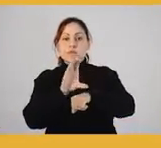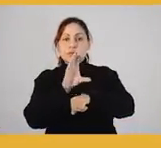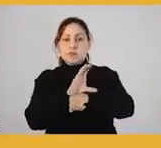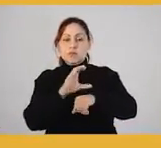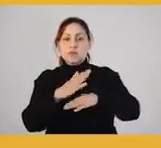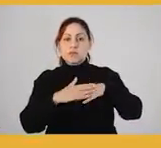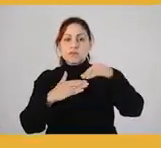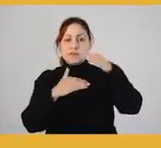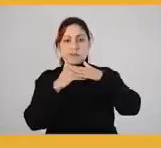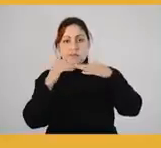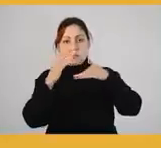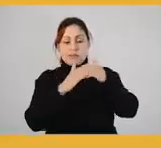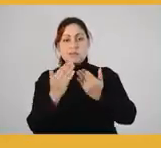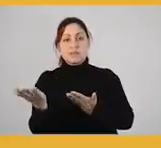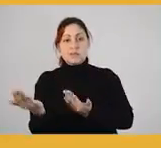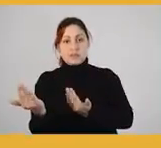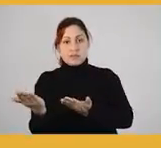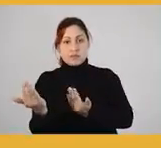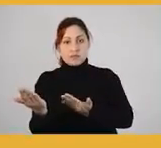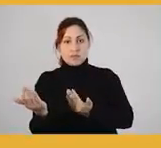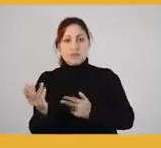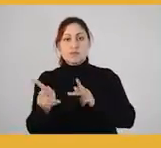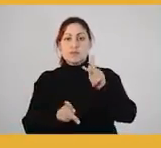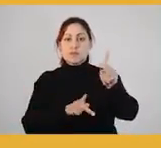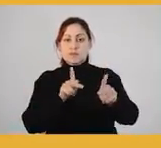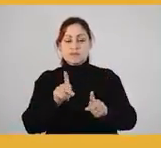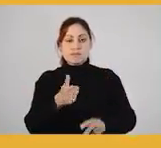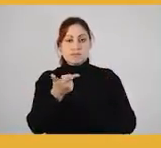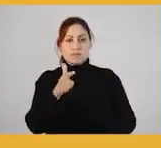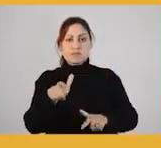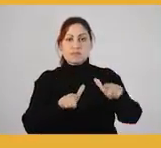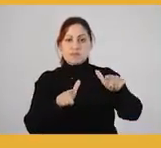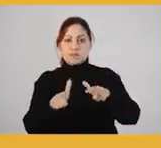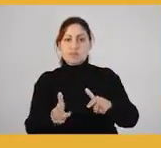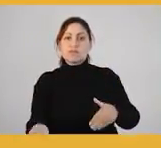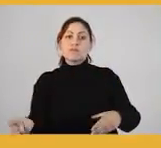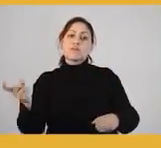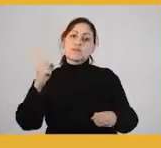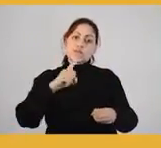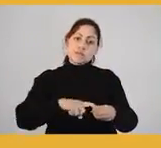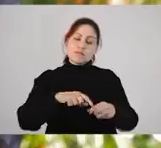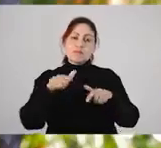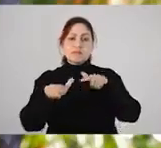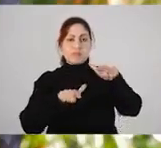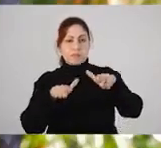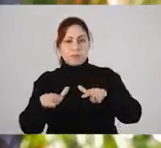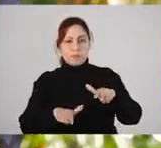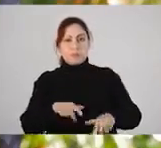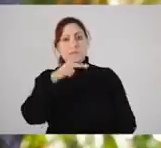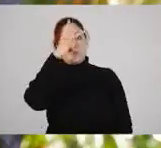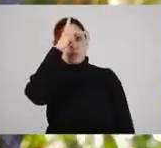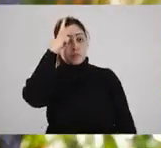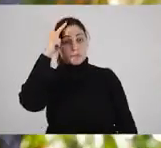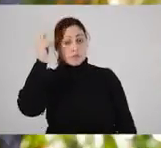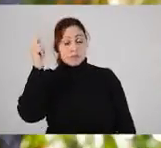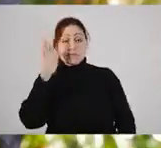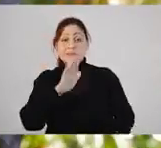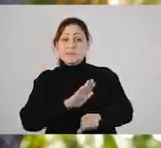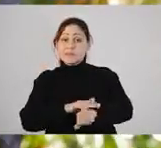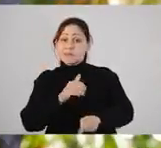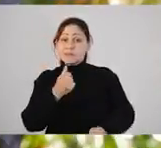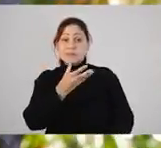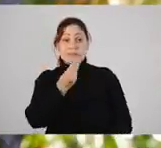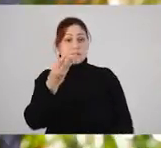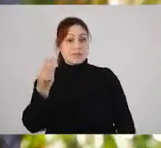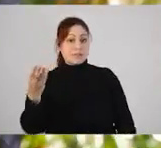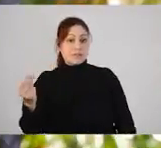e capacitação profissional para inserir os jovens e desempregados no mercado de trabalho. A Prefeitura de Sorocaba é uma das que